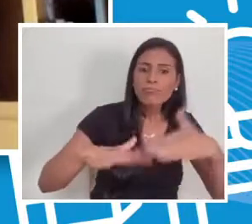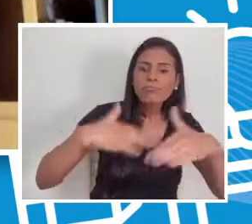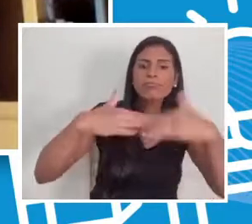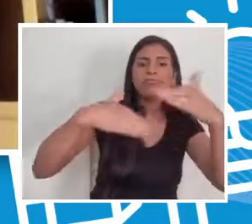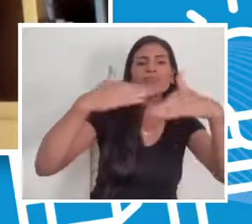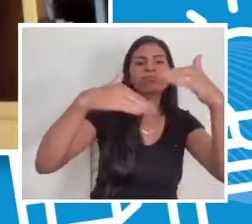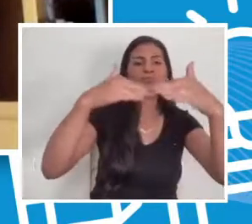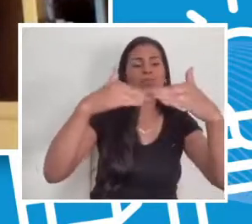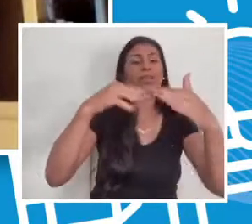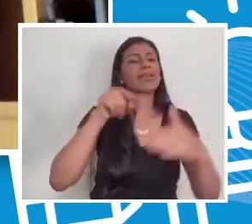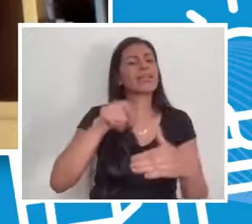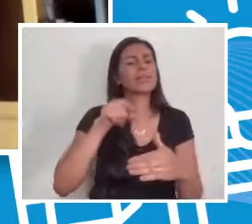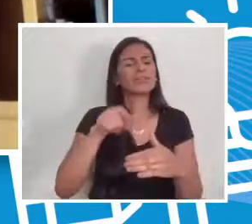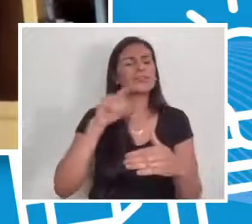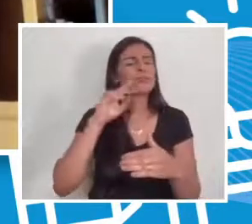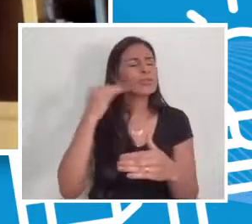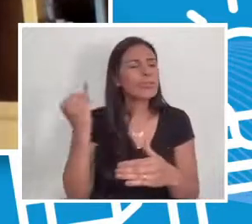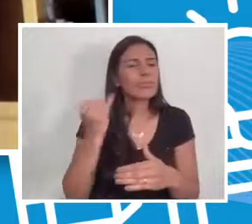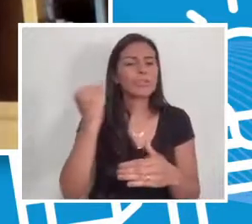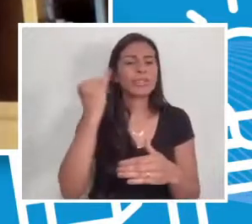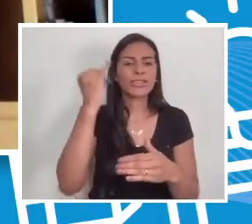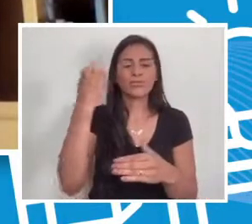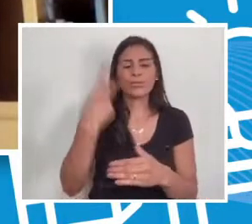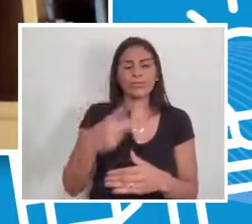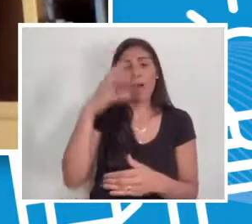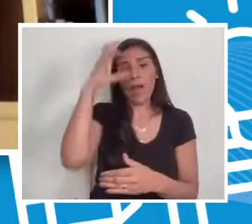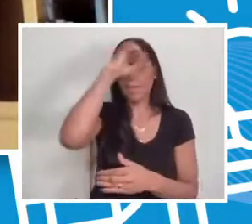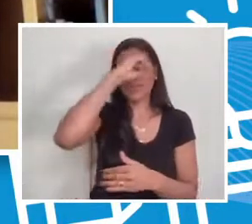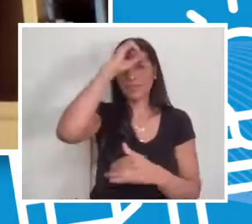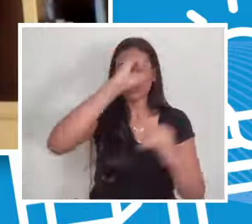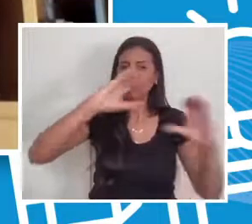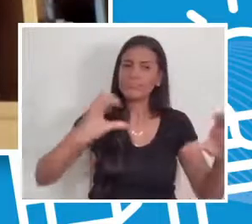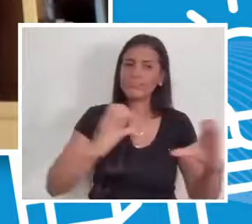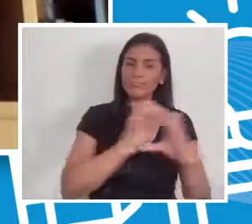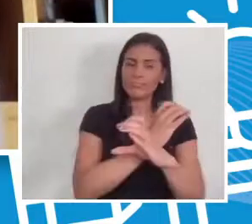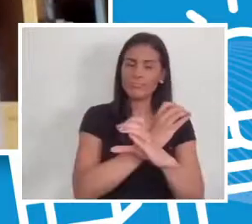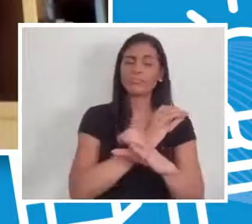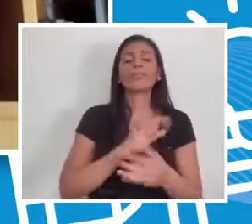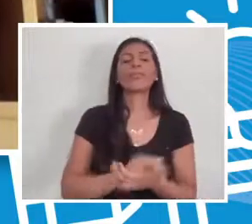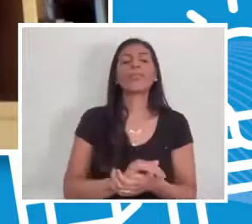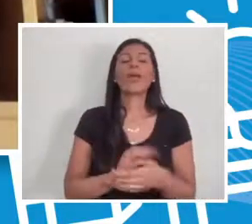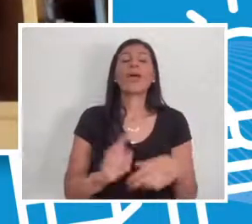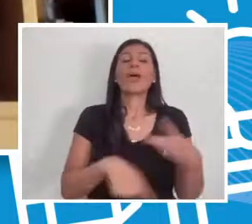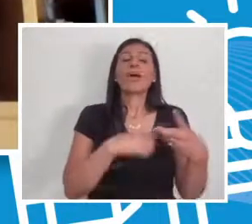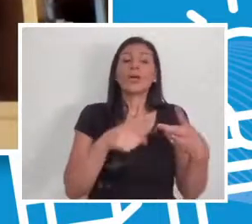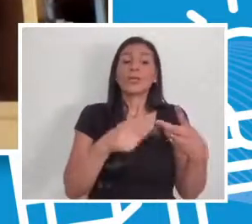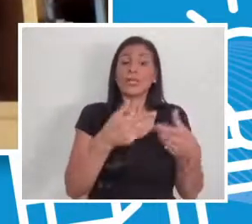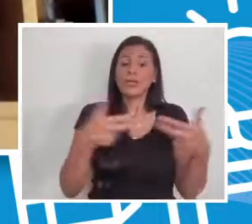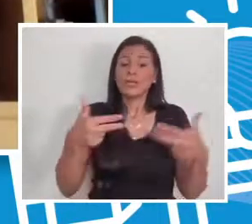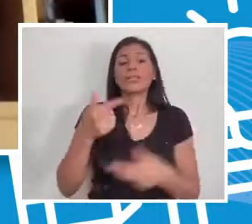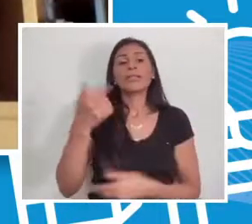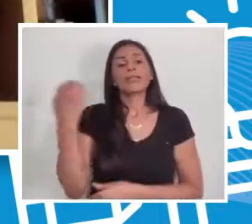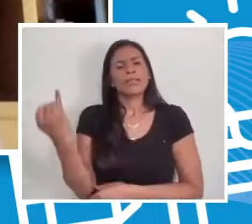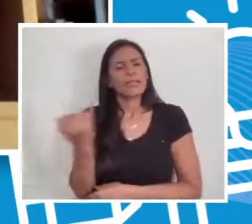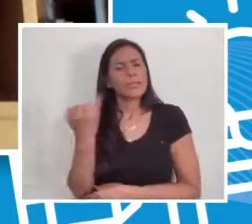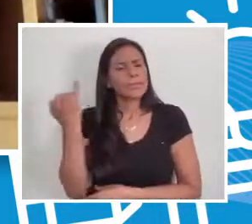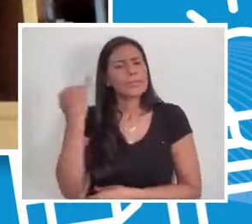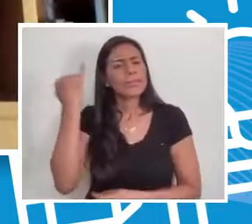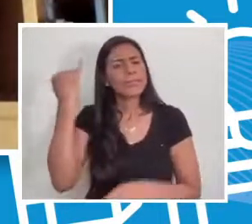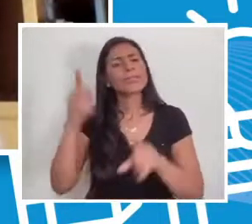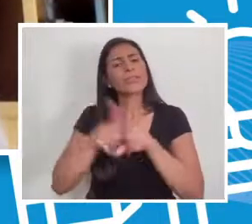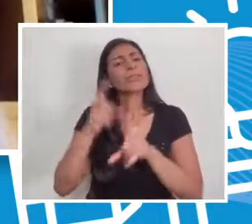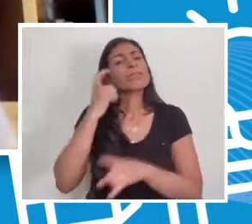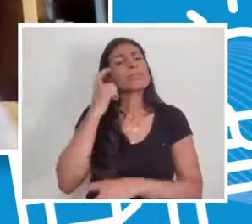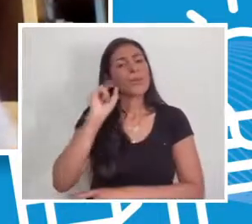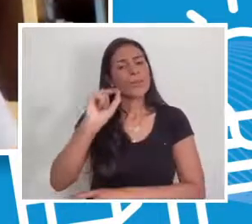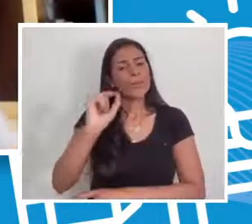uma aprendizagem integrada. Uma outra coisa que é muito importante é nós pensarmos, se eu vou ter que fazer